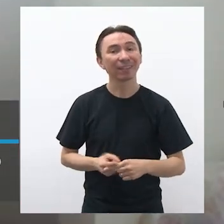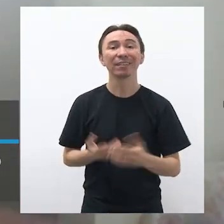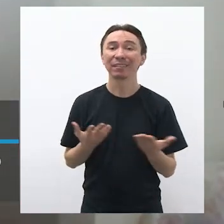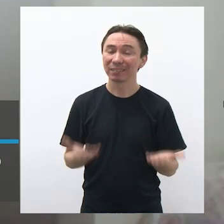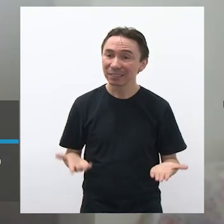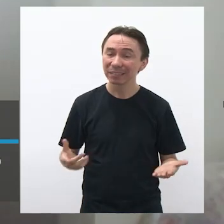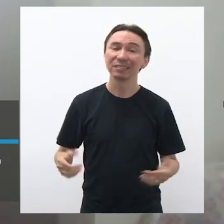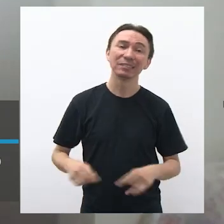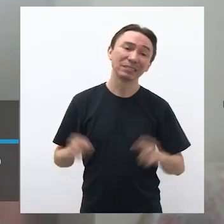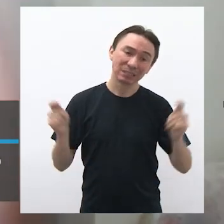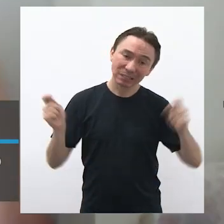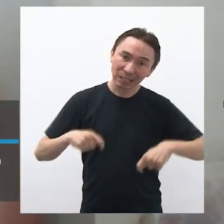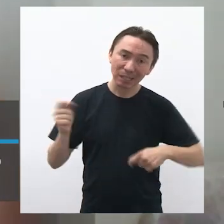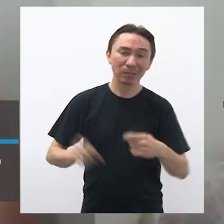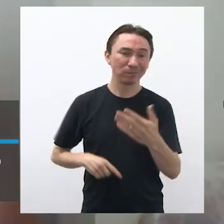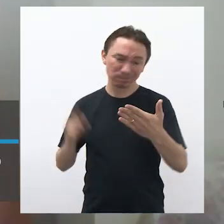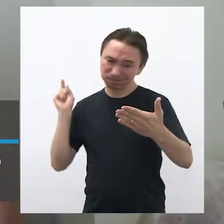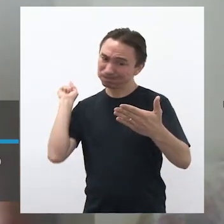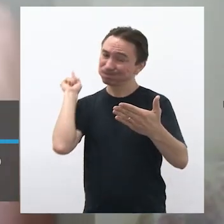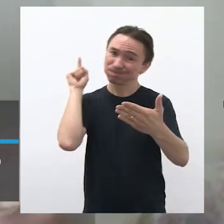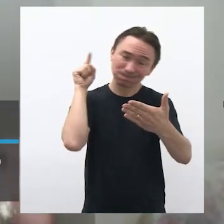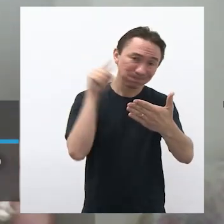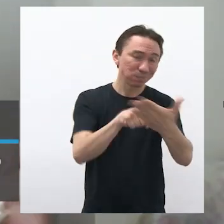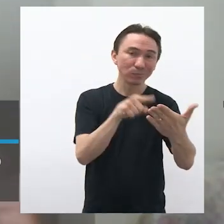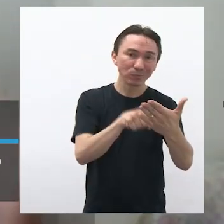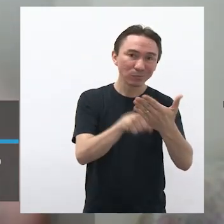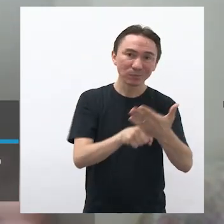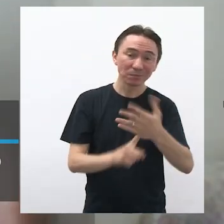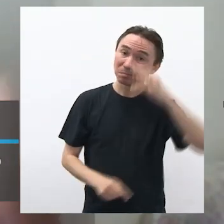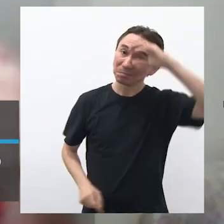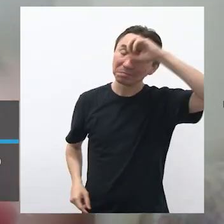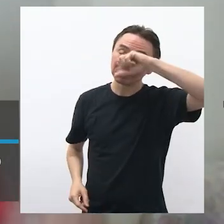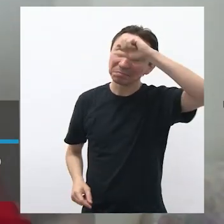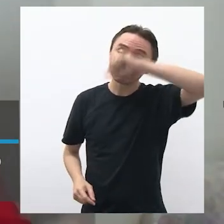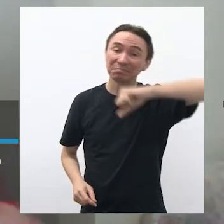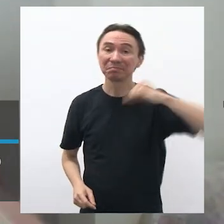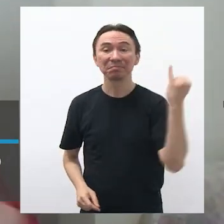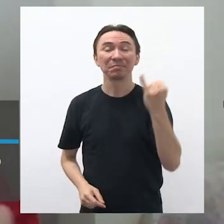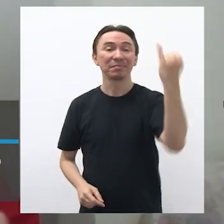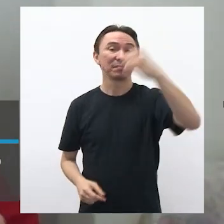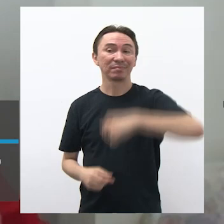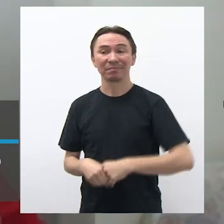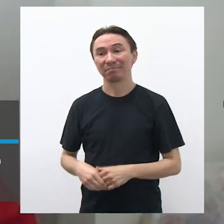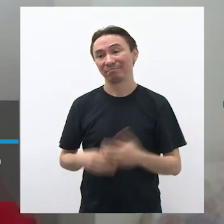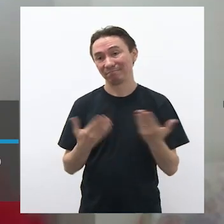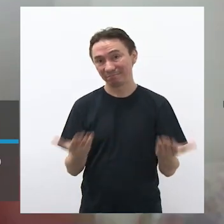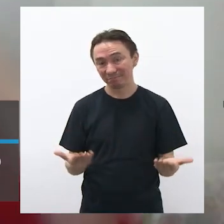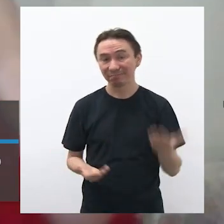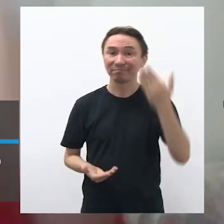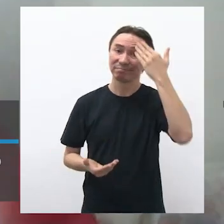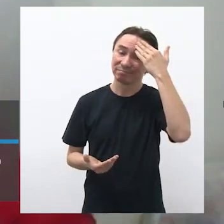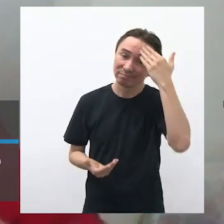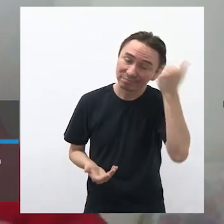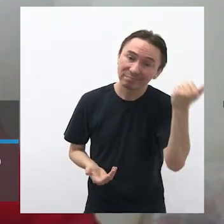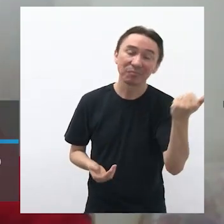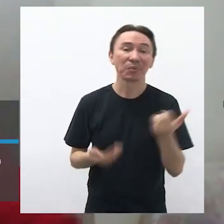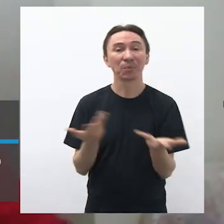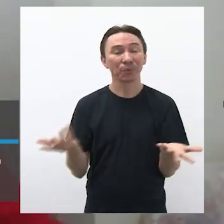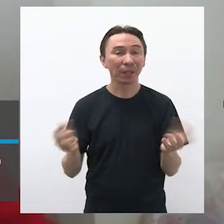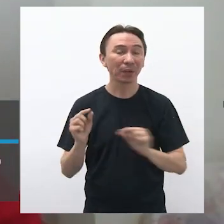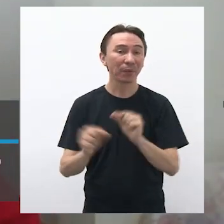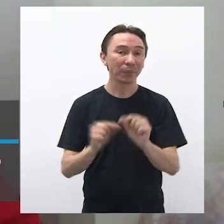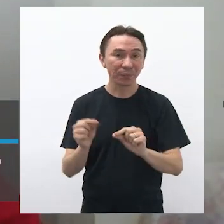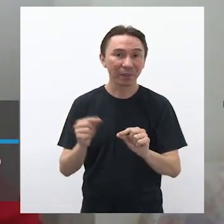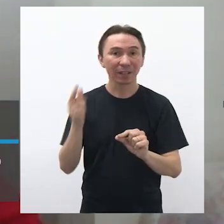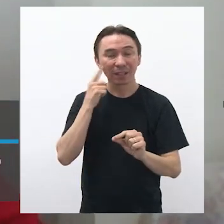sobre o objetivo de aprendizagem, não tenho? Eu sei quais são as habilidades específicas que eu vou estar desenvolvendo, qual é o objetivo de